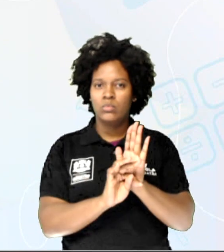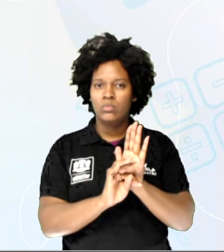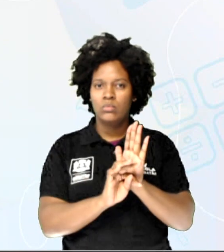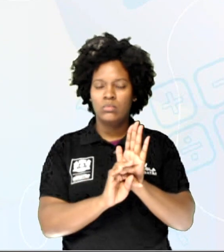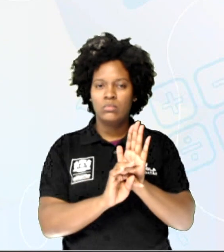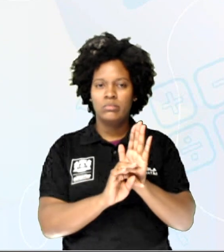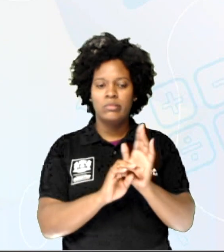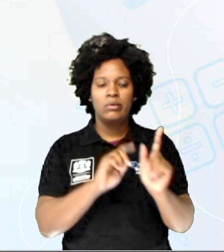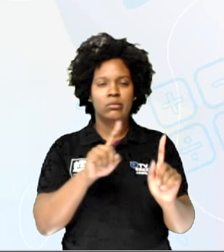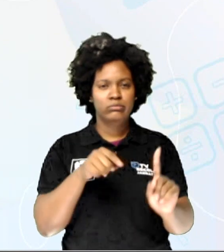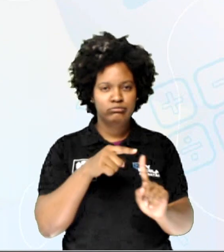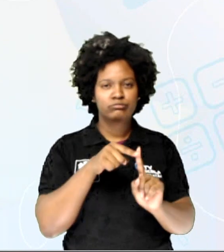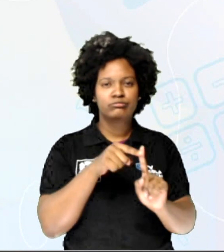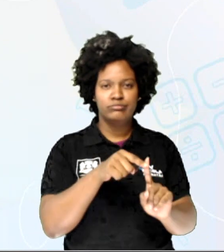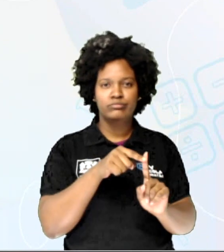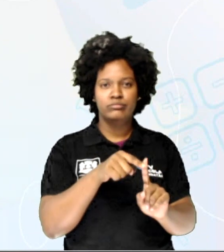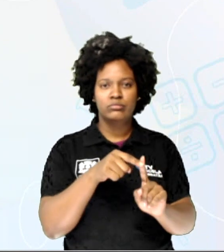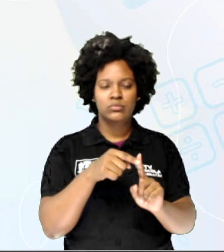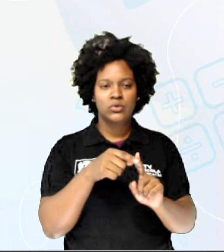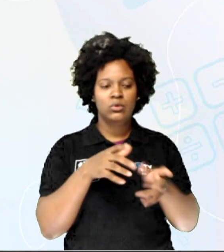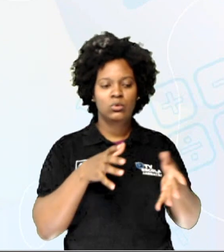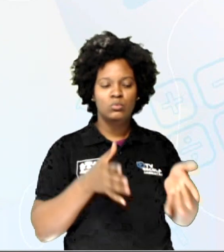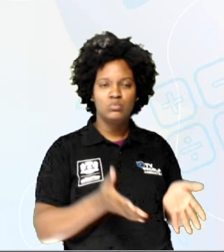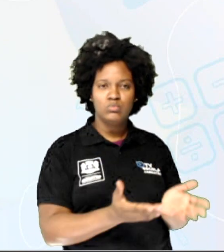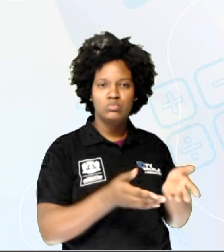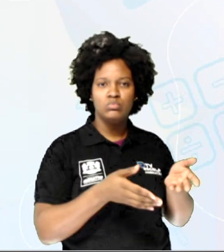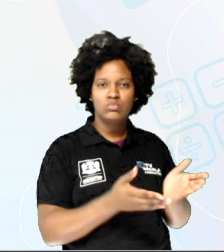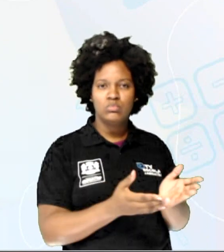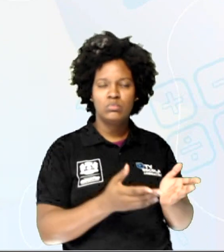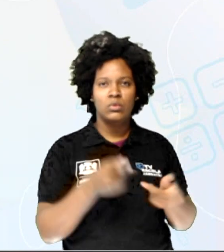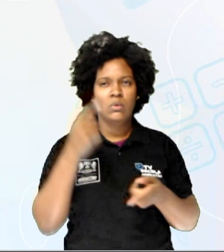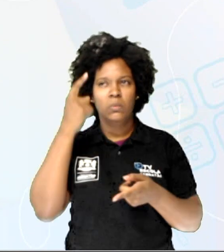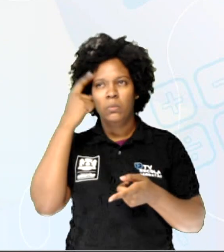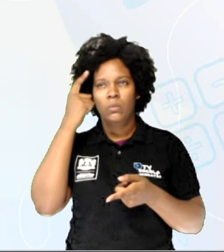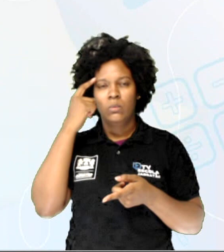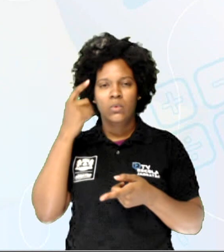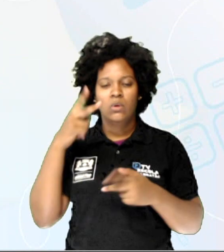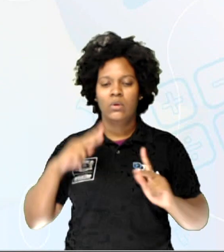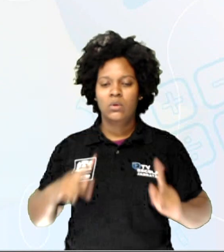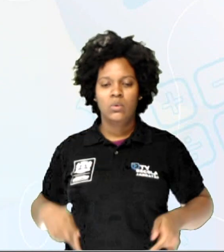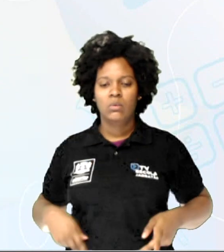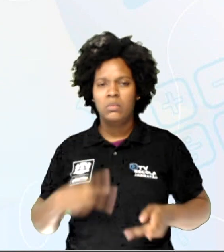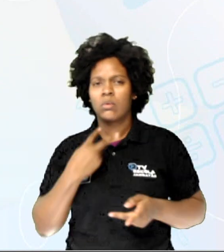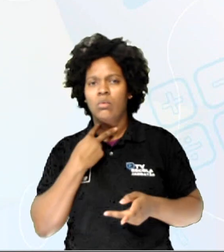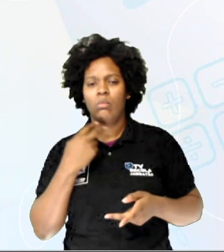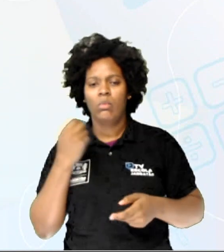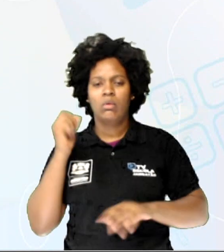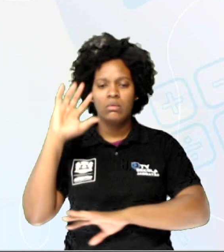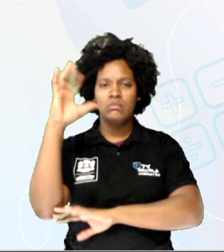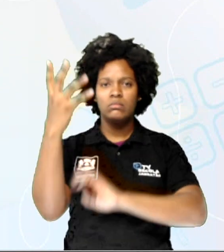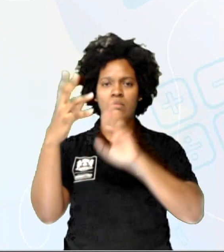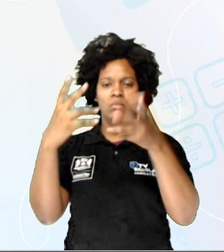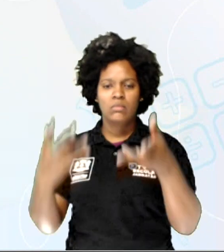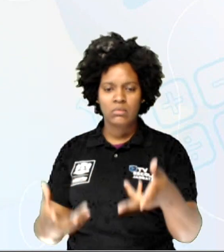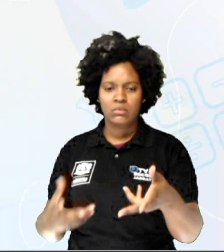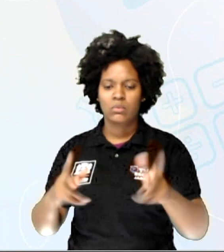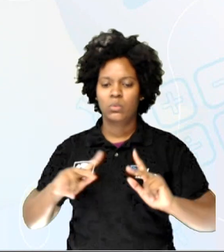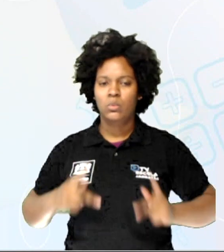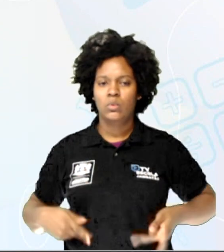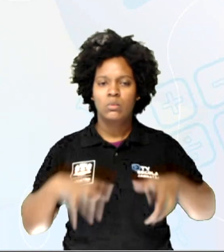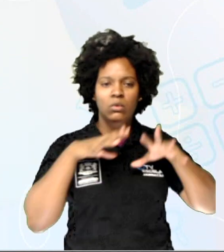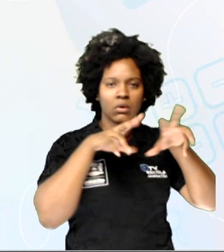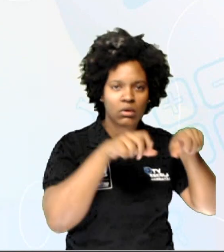intencional, pois enfatiza a ideia de que o homem não deve matar, seja bicho, seja outro homem. Vamos voltar lá